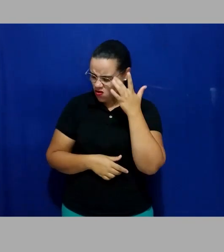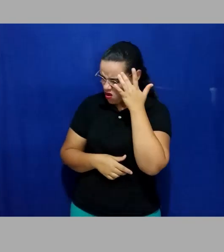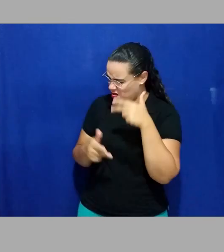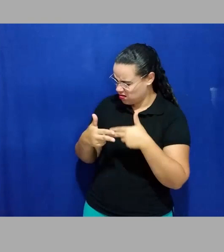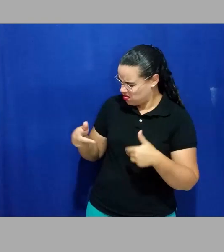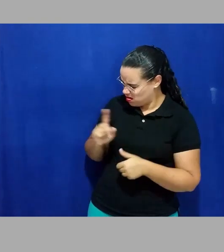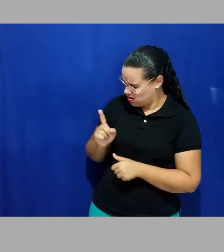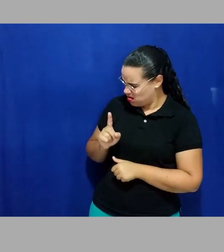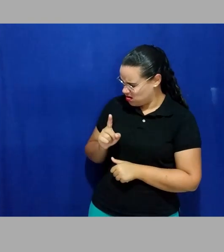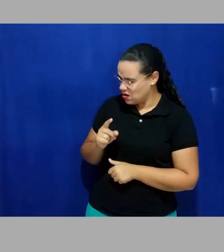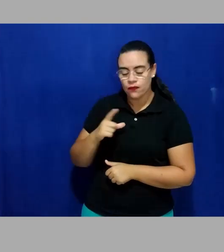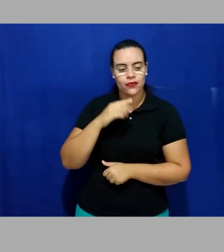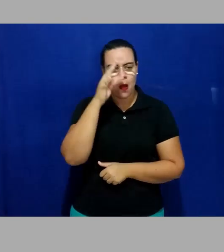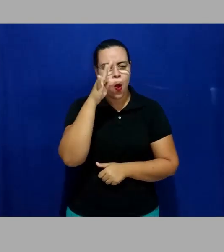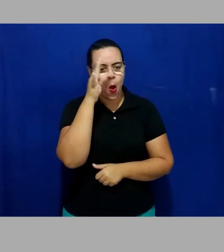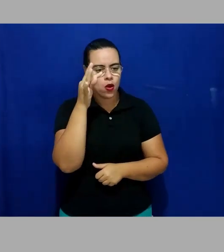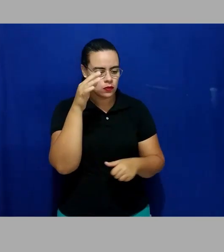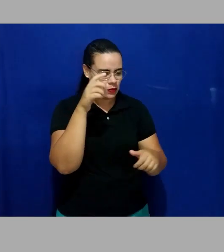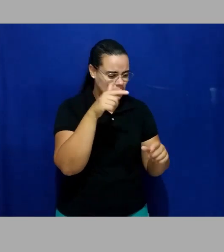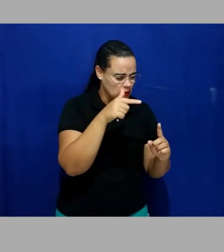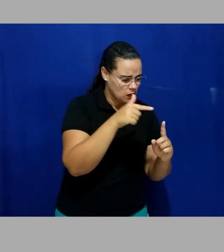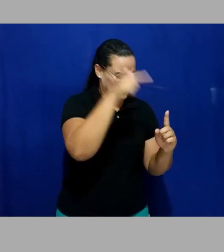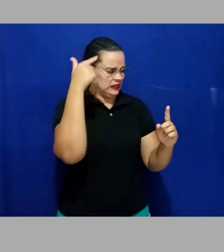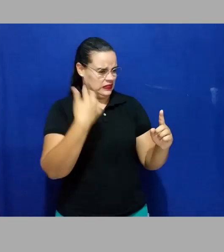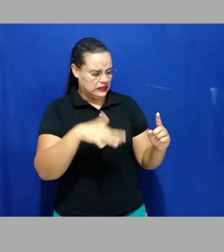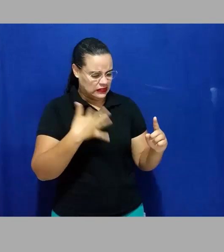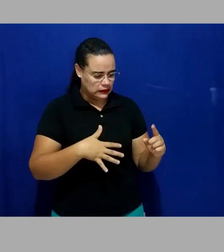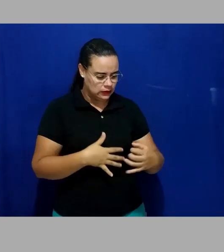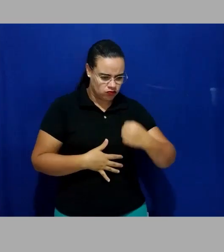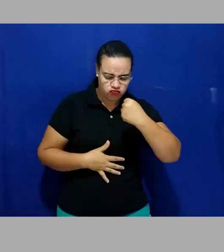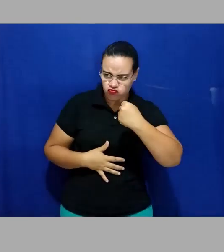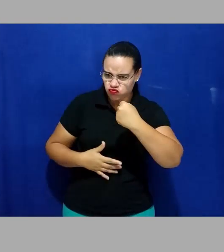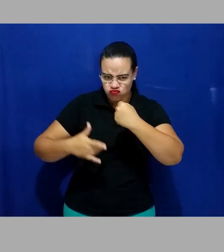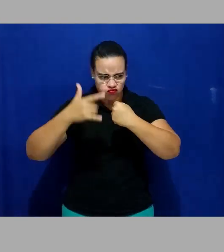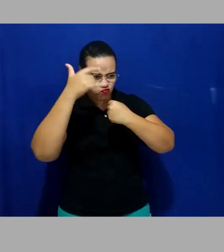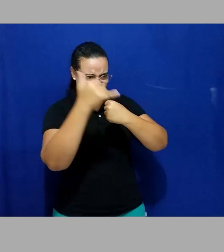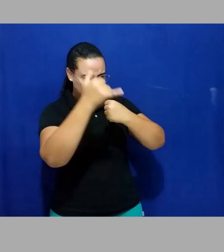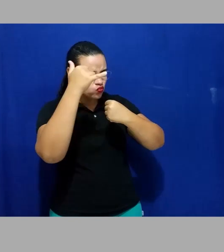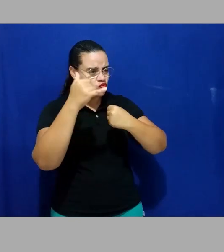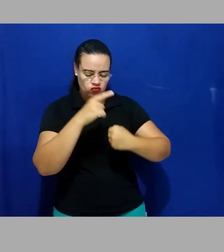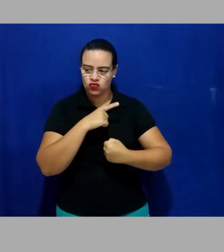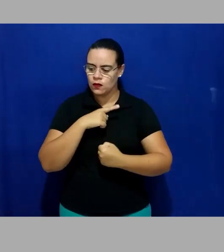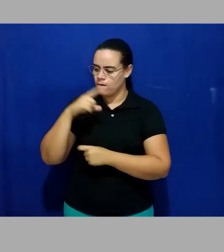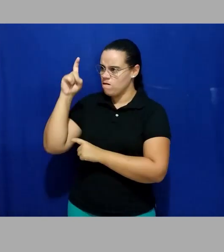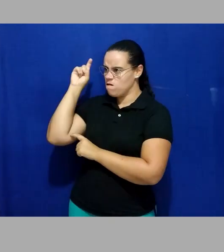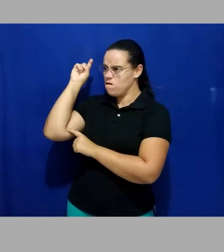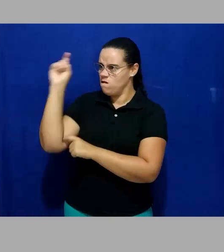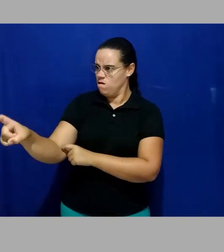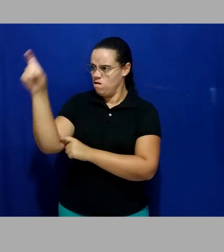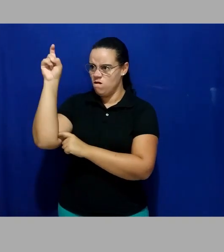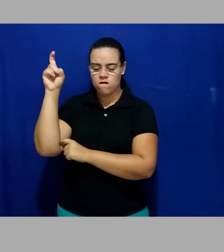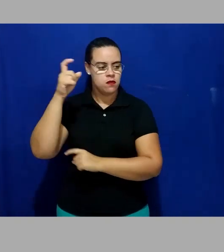sou binário, acho que eu sou binária. Eu tenho a rosa e o espinho, tenho o escudo e a espingarda. Acho que eu sou